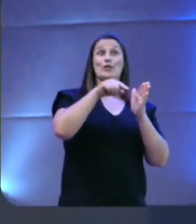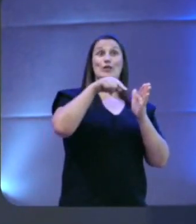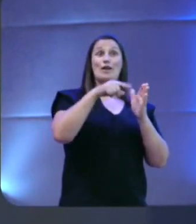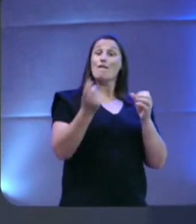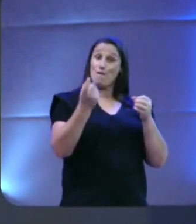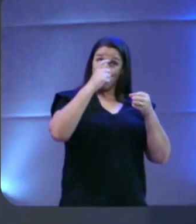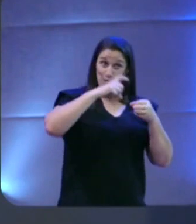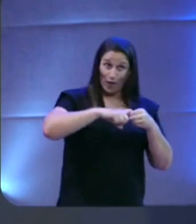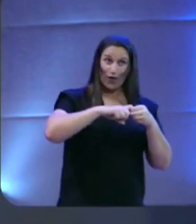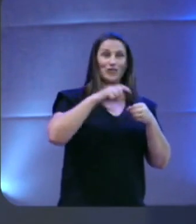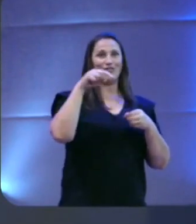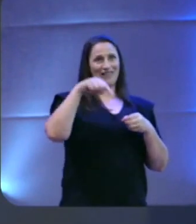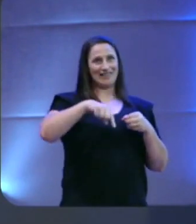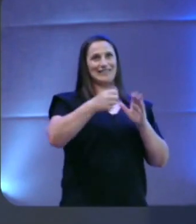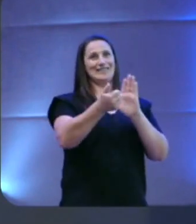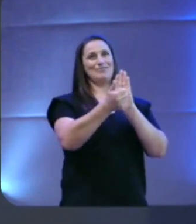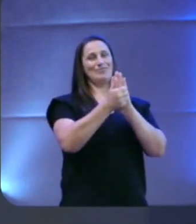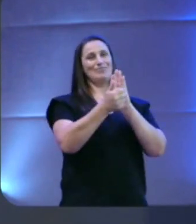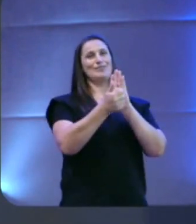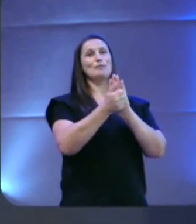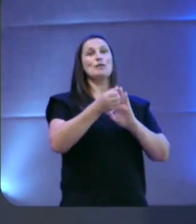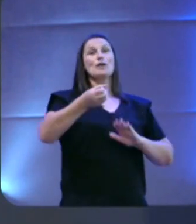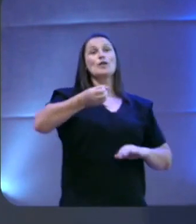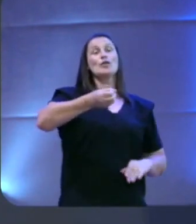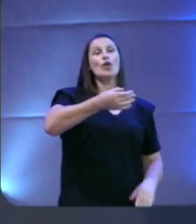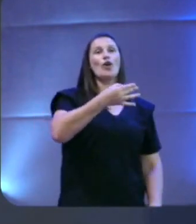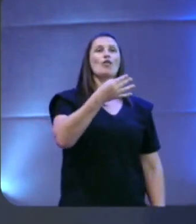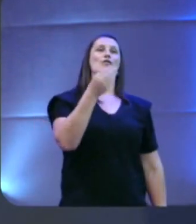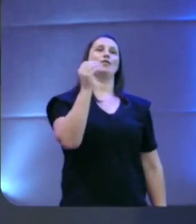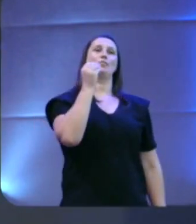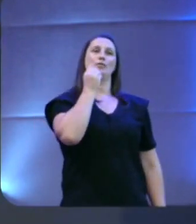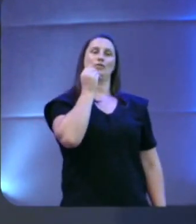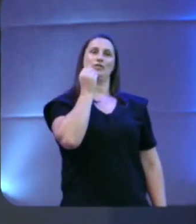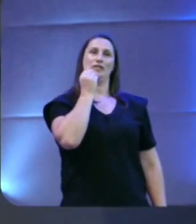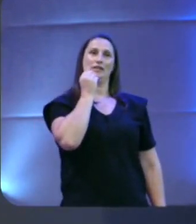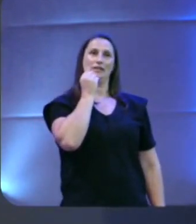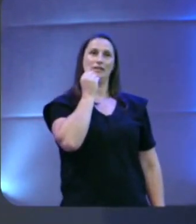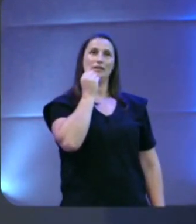na área de discipulado da nossa igreja. Não para ser um ministério de